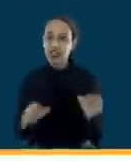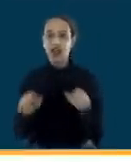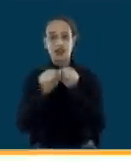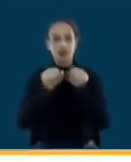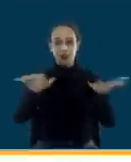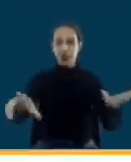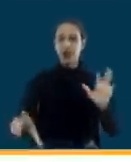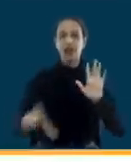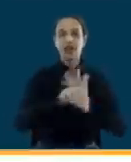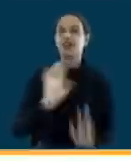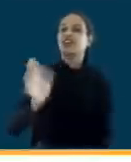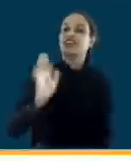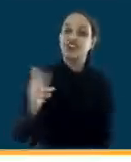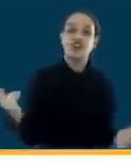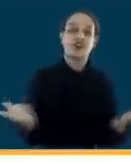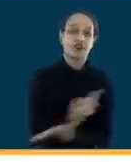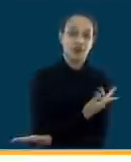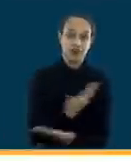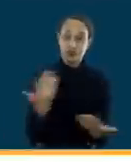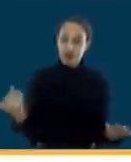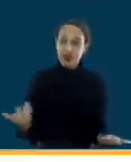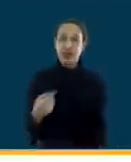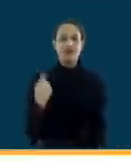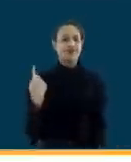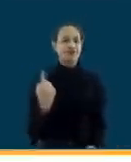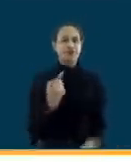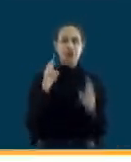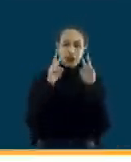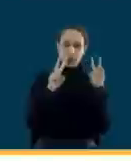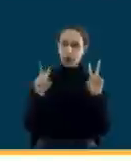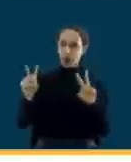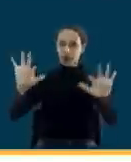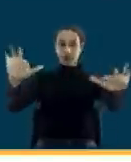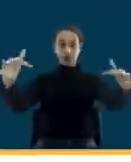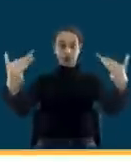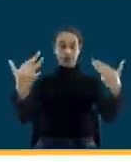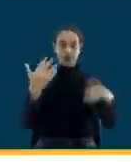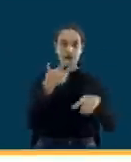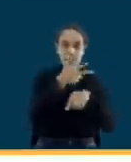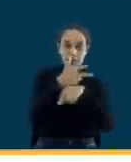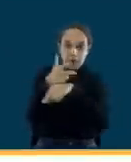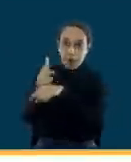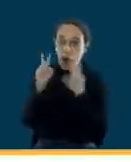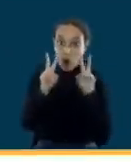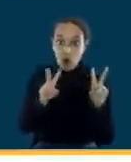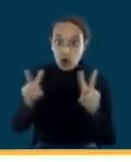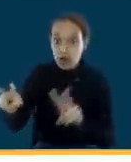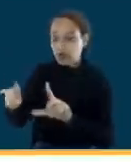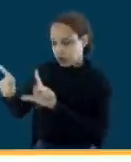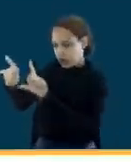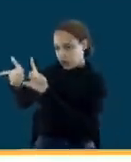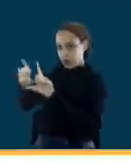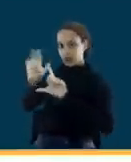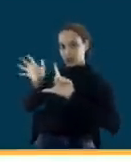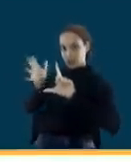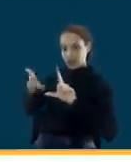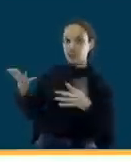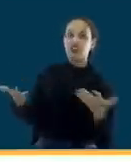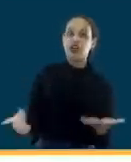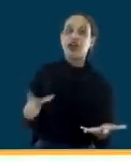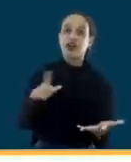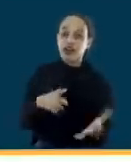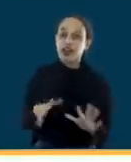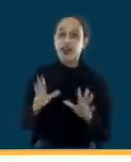lei já está acontecendo. A gente tem muita gente que está nos acompanhando aqui, que tem feito as suas lives, tem feito a formação nos seus territórios,